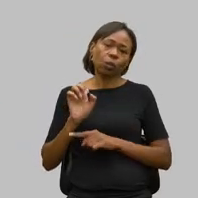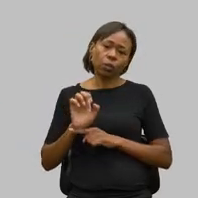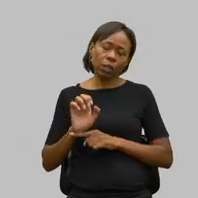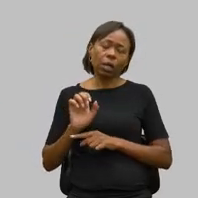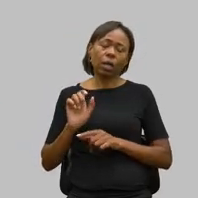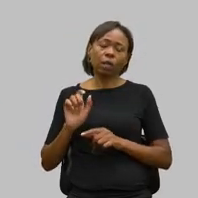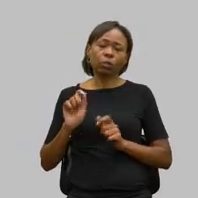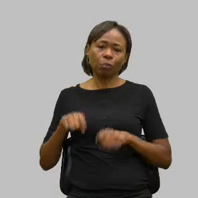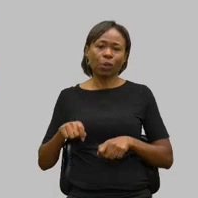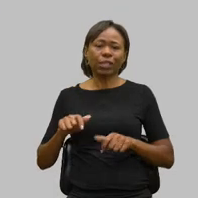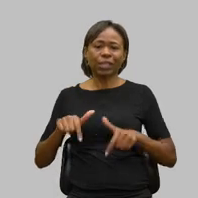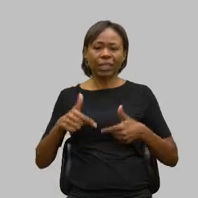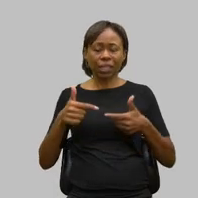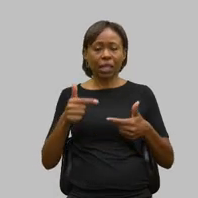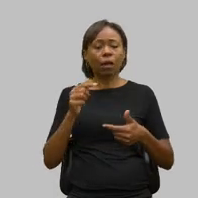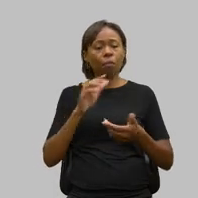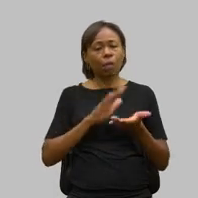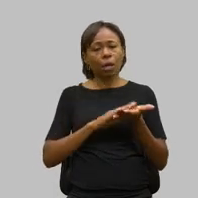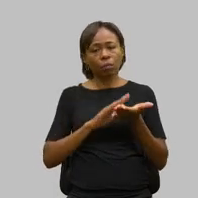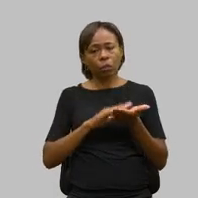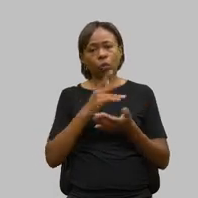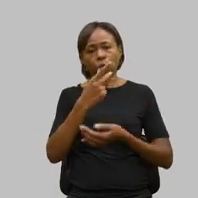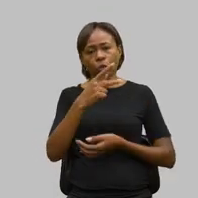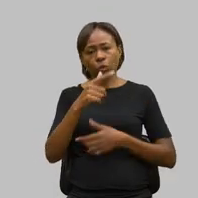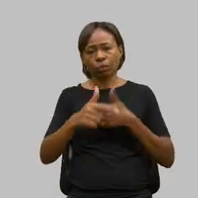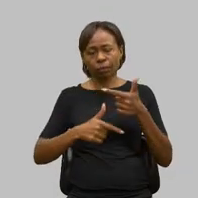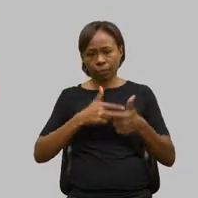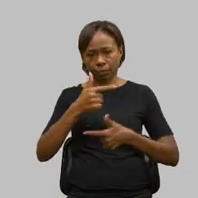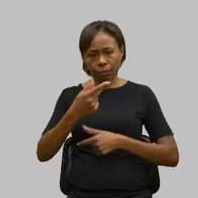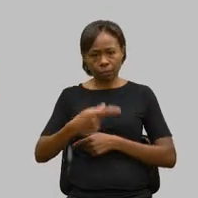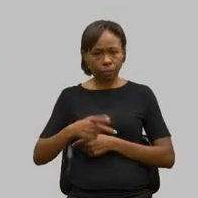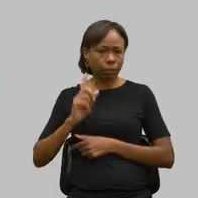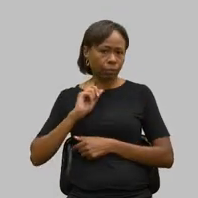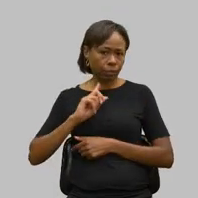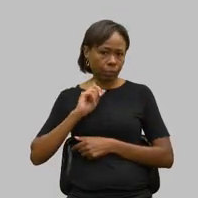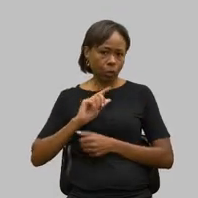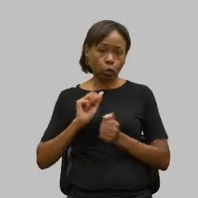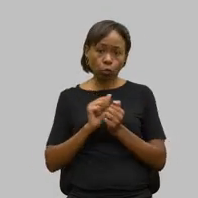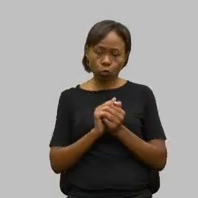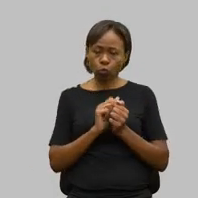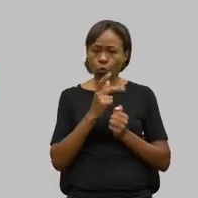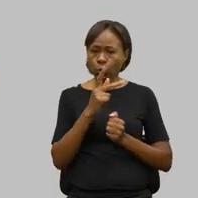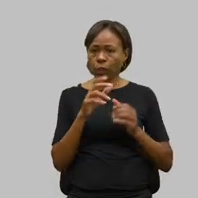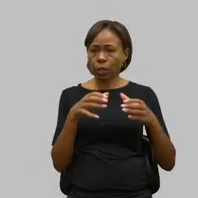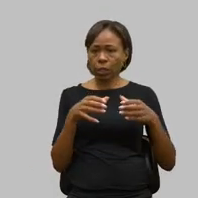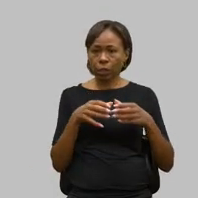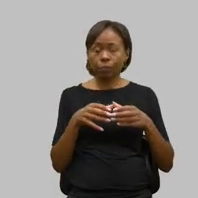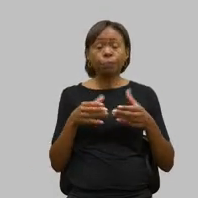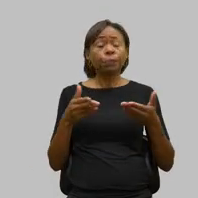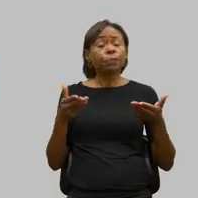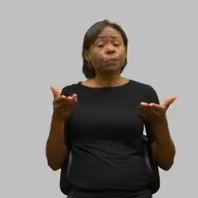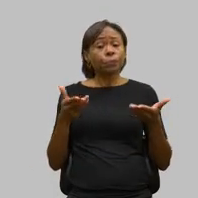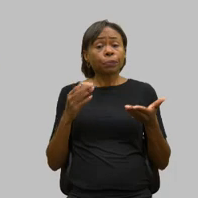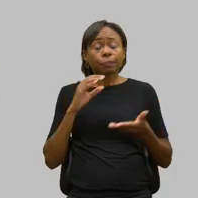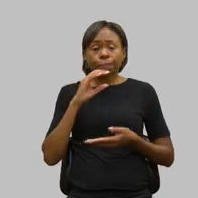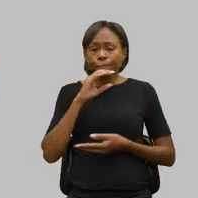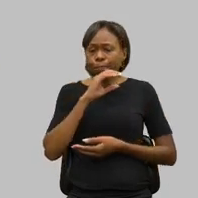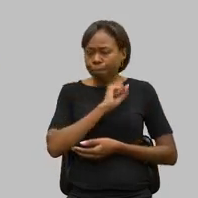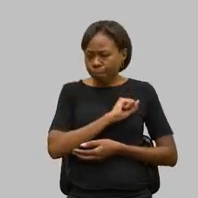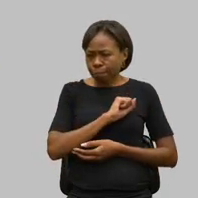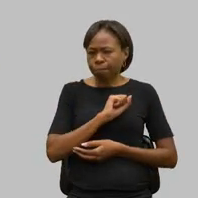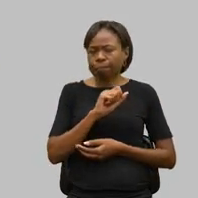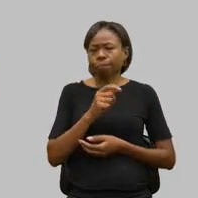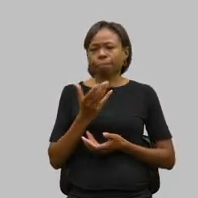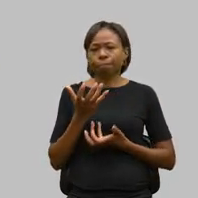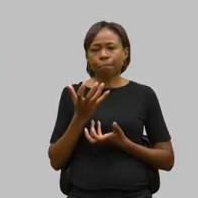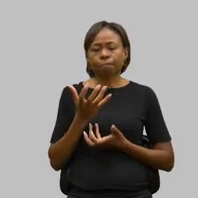pelo trabalho que você desempenha no Estado de Minas Gerais, juntamente com sua equipe. E eu queria, muito rapidamente, aqui colocar